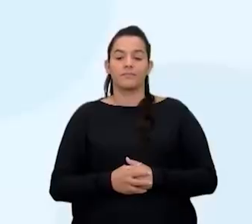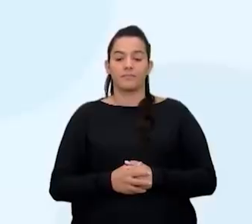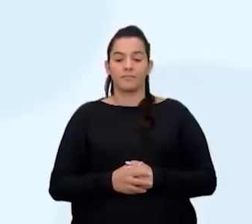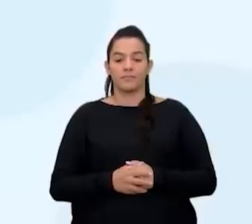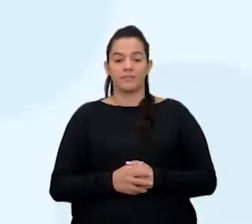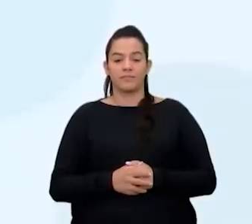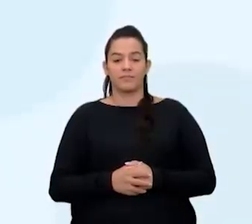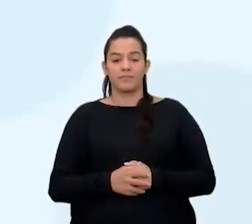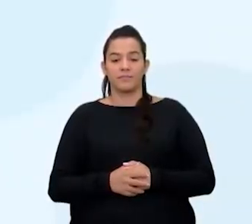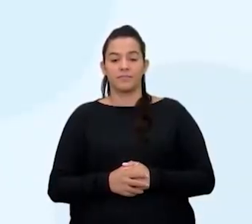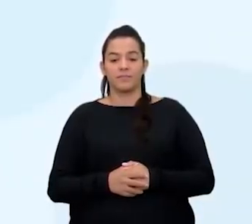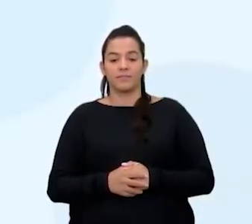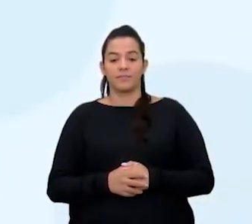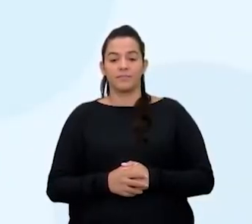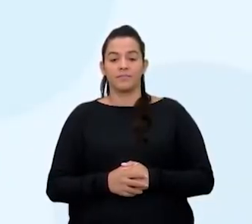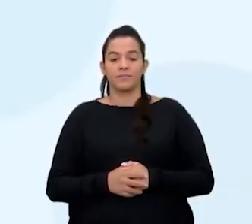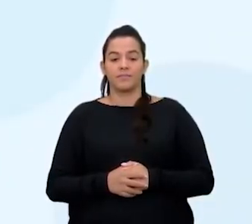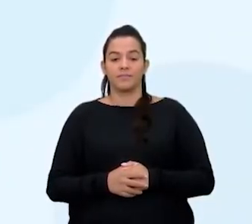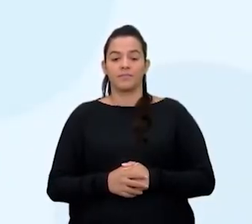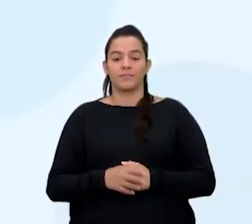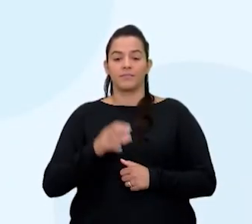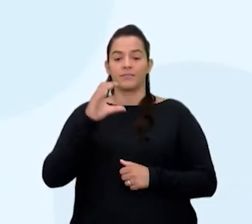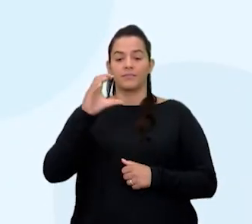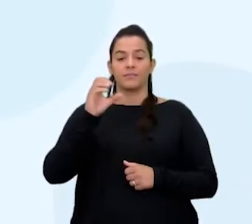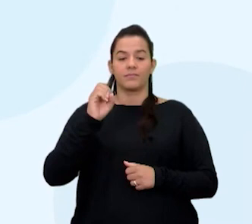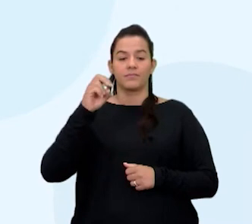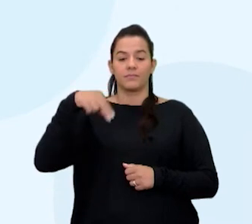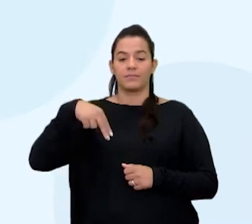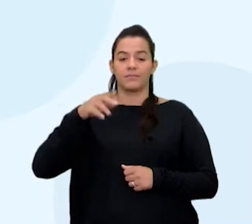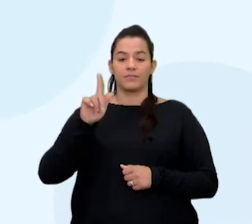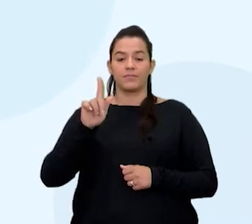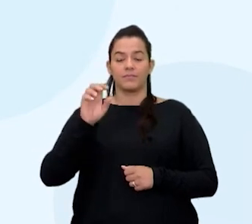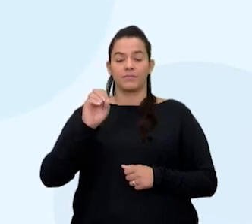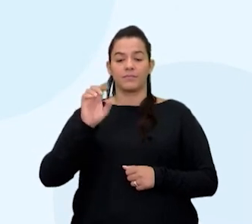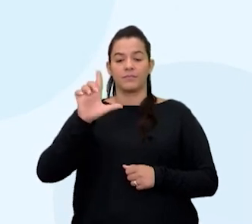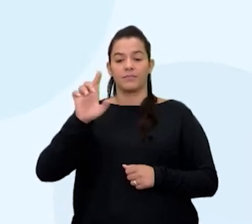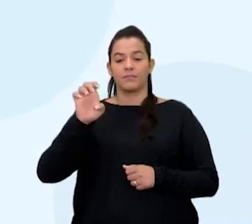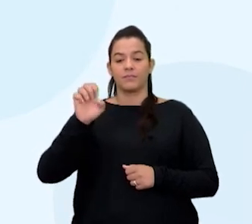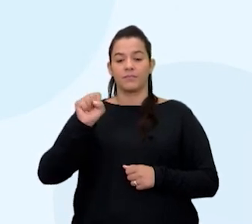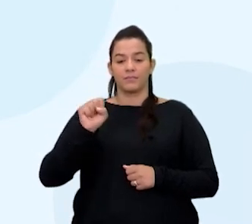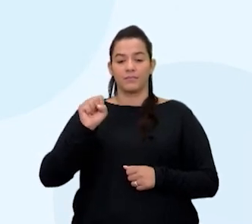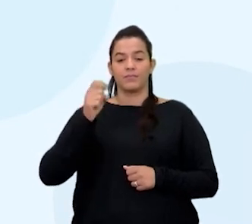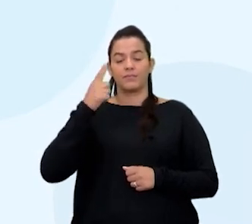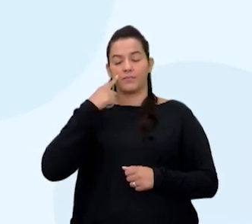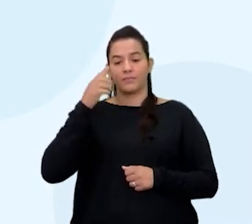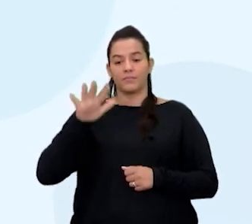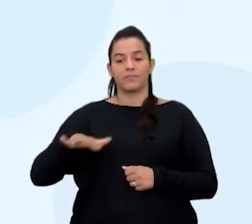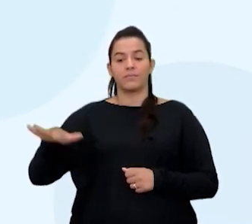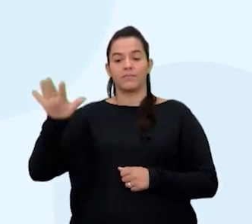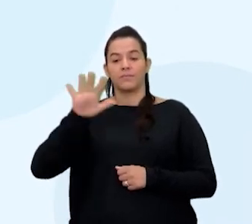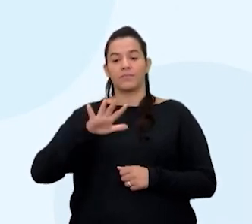primeira resposta. Ele é um congolês da República